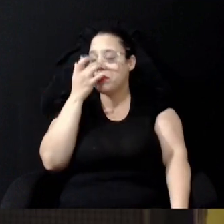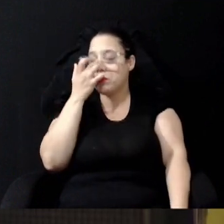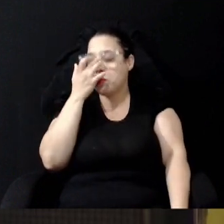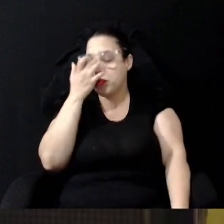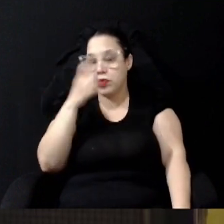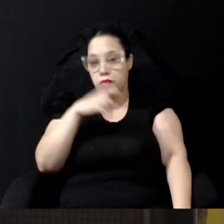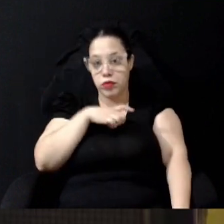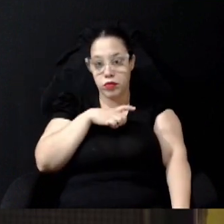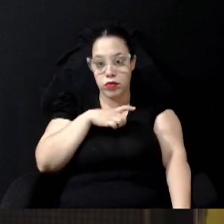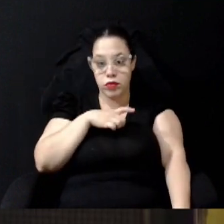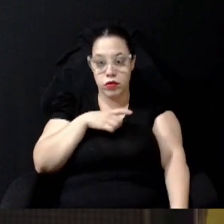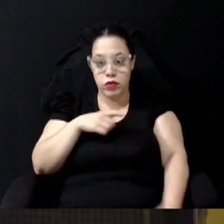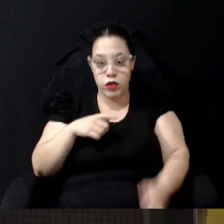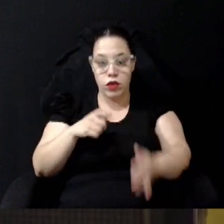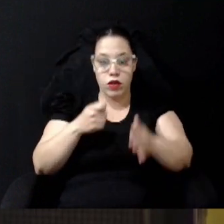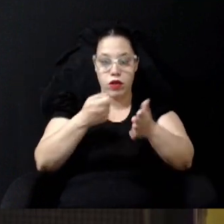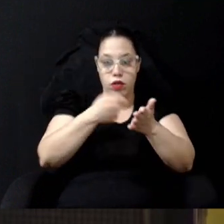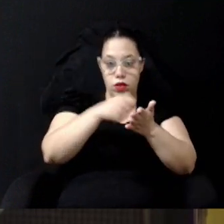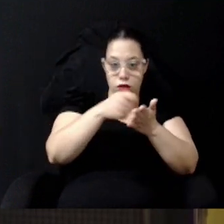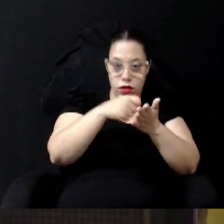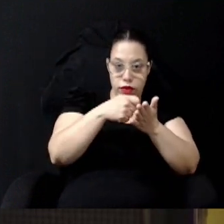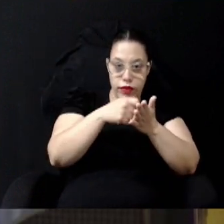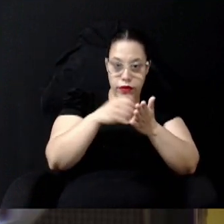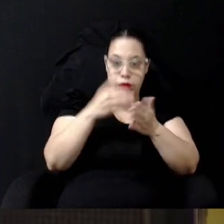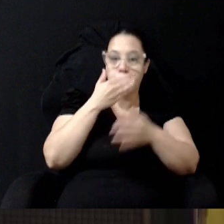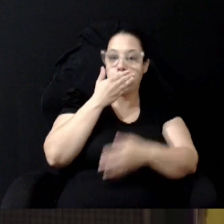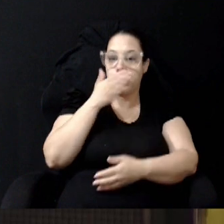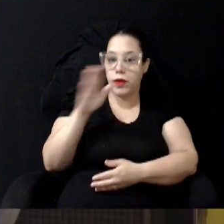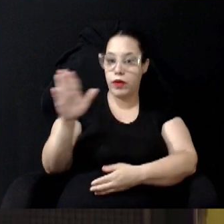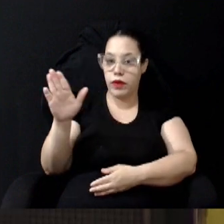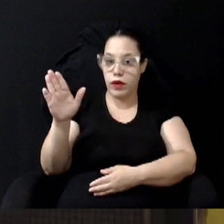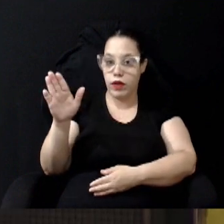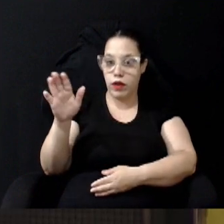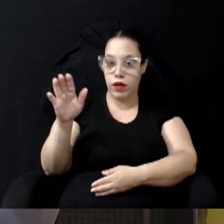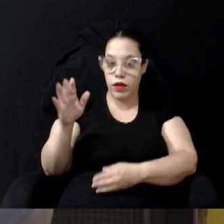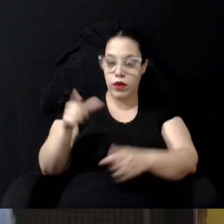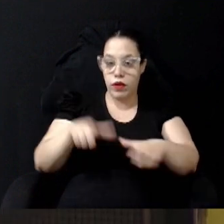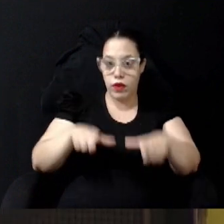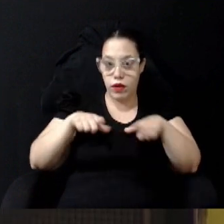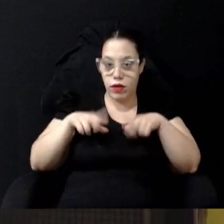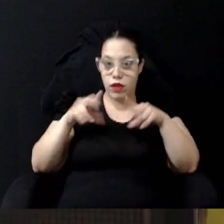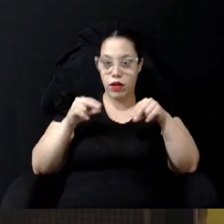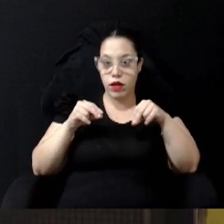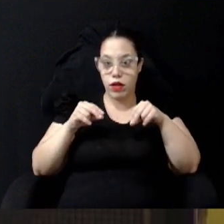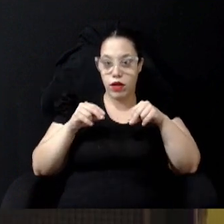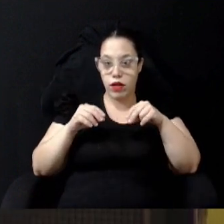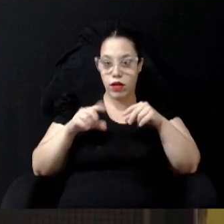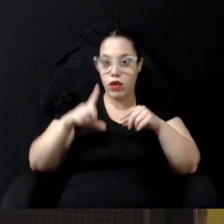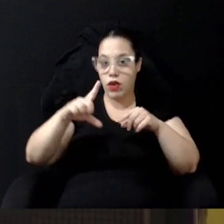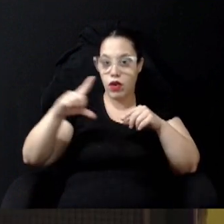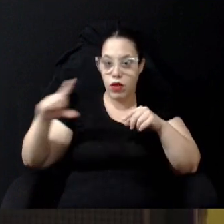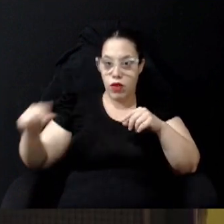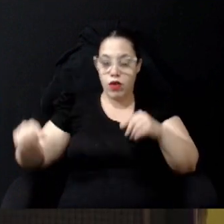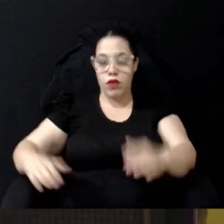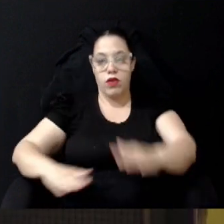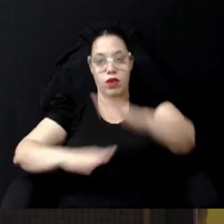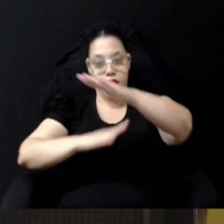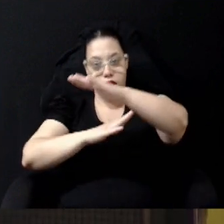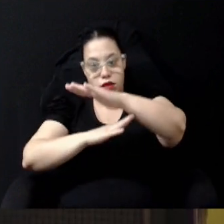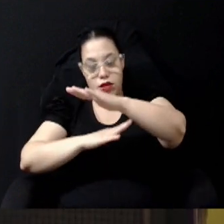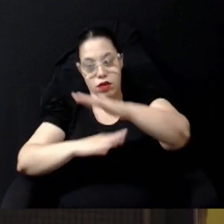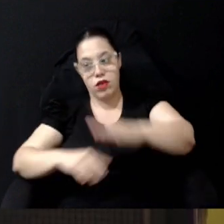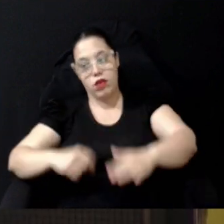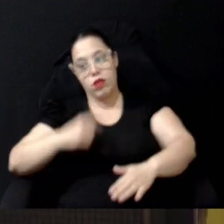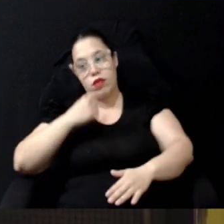apresentar um requerimento pedindo para essa entrega ocorrer fora da Câmara Municipal. E no dia